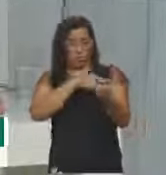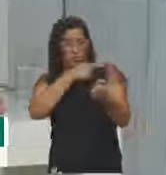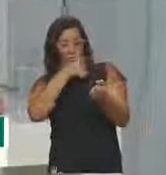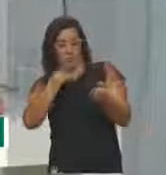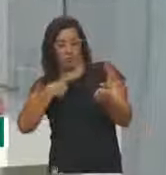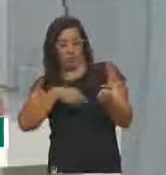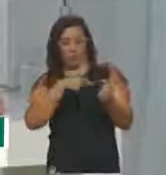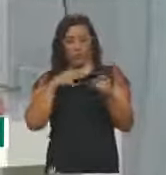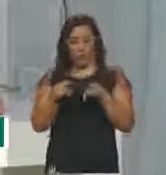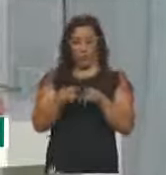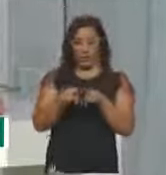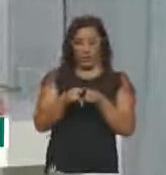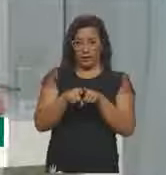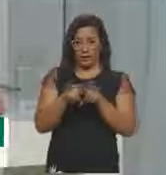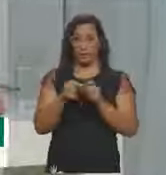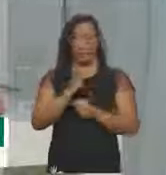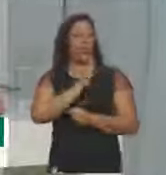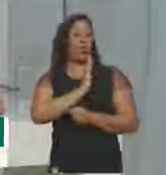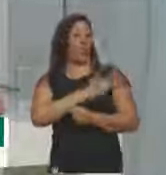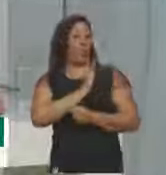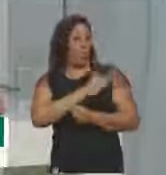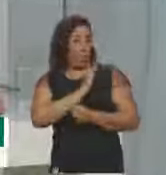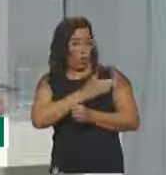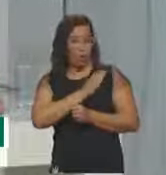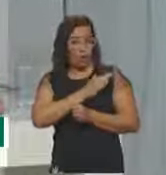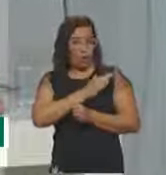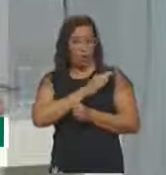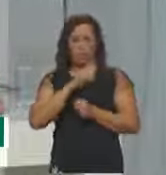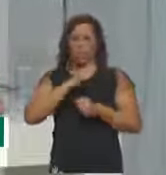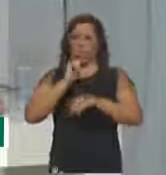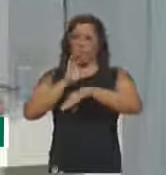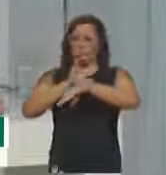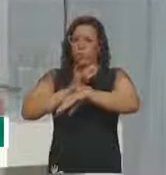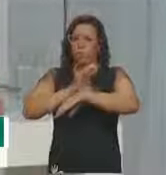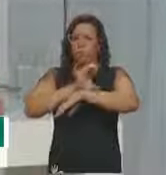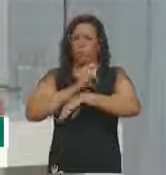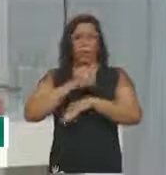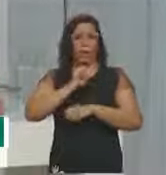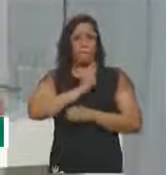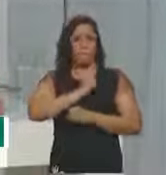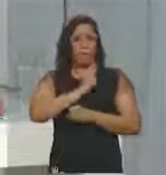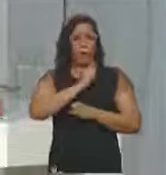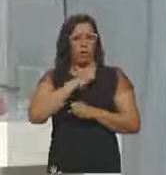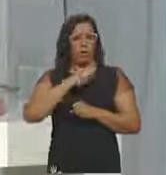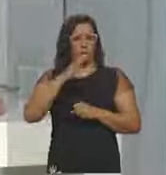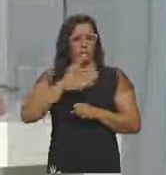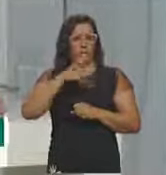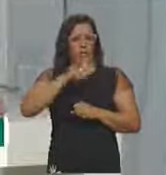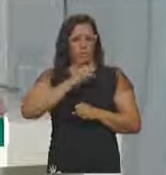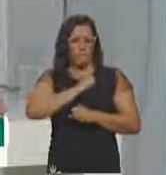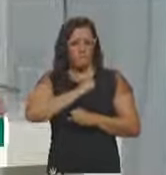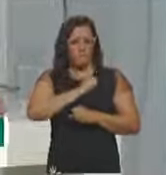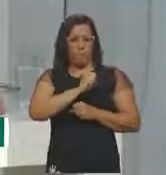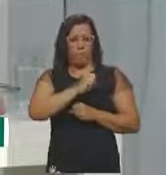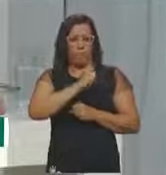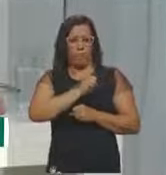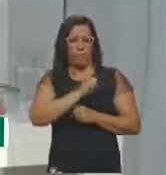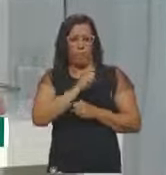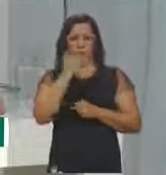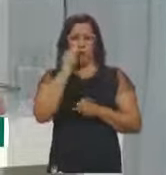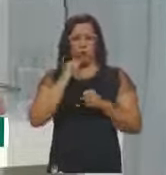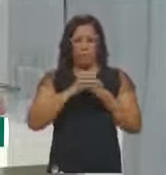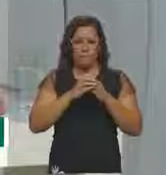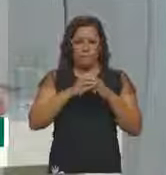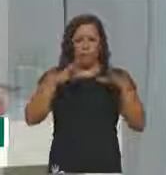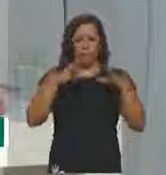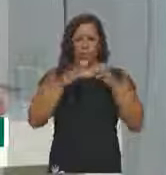O coração, ele é um órgão bem musculoso que permite aí esse bombear funciona como uma